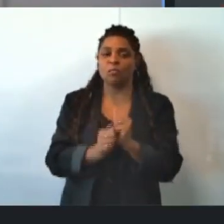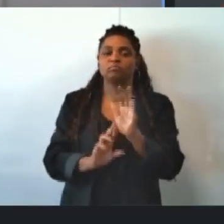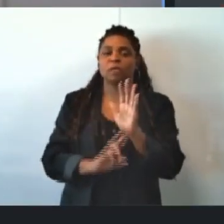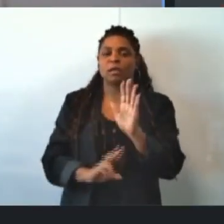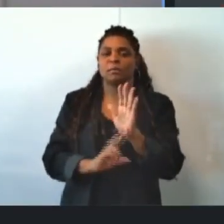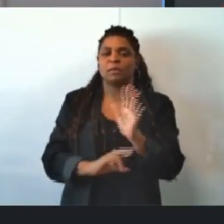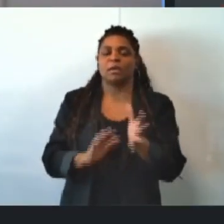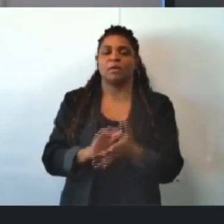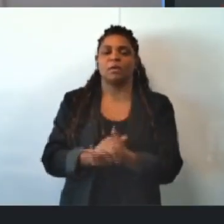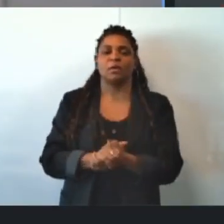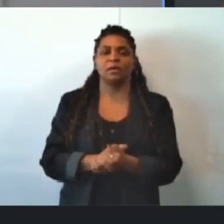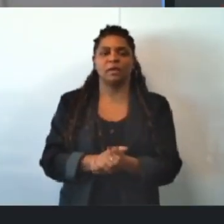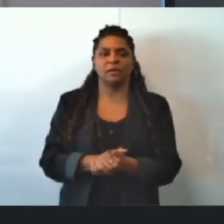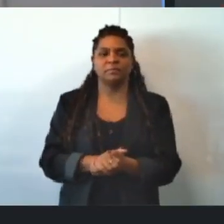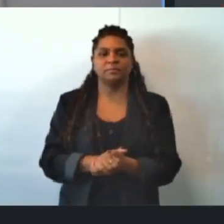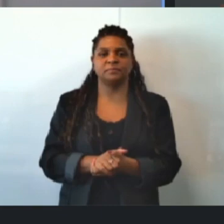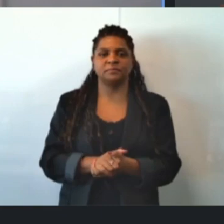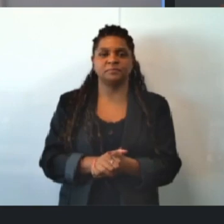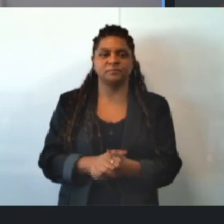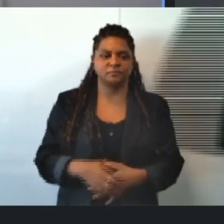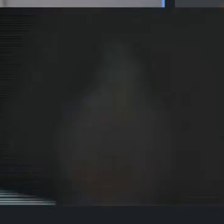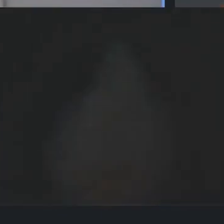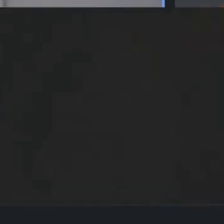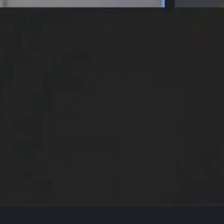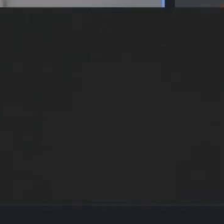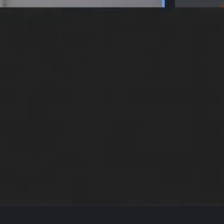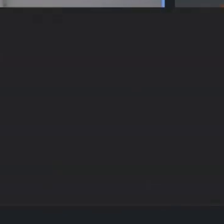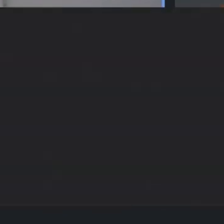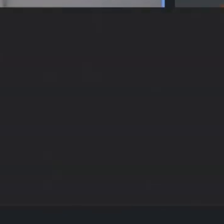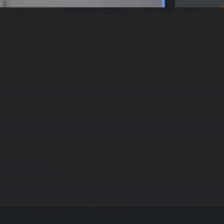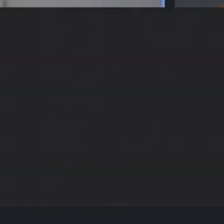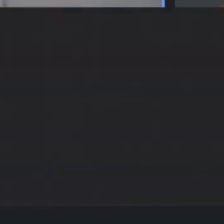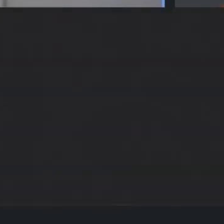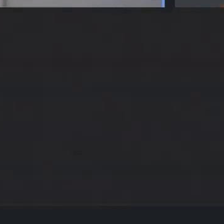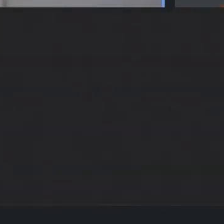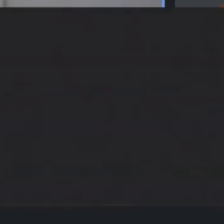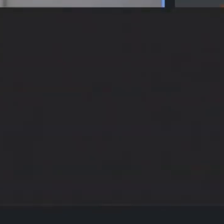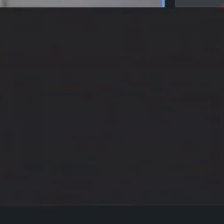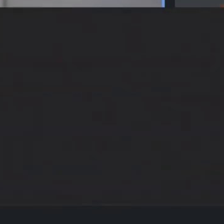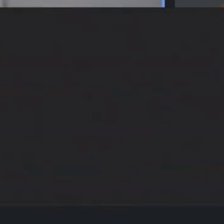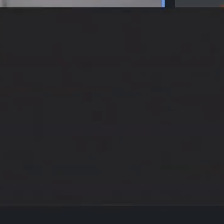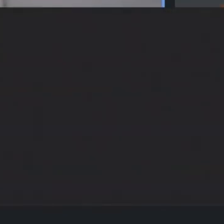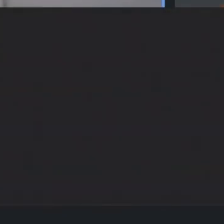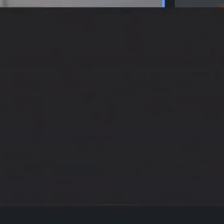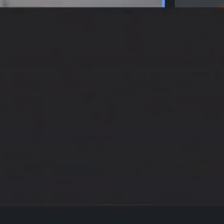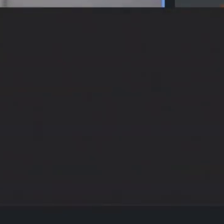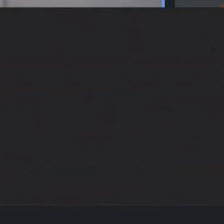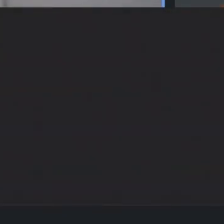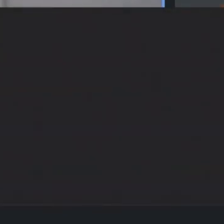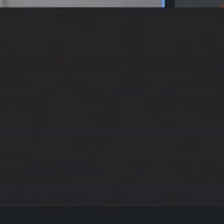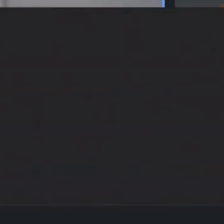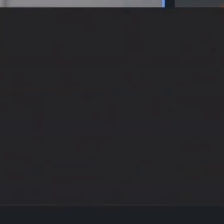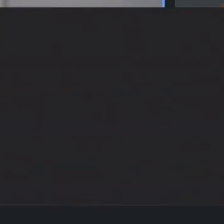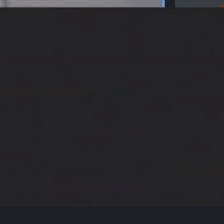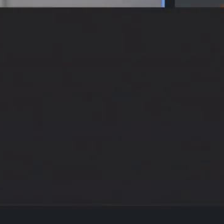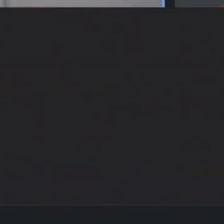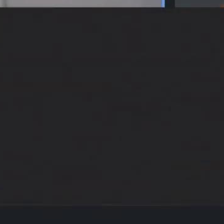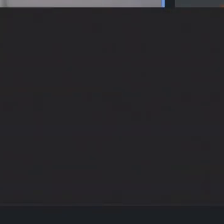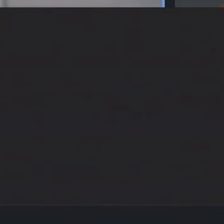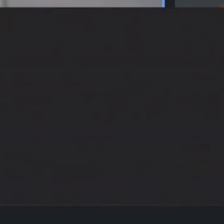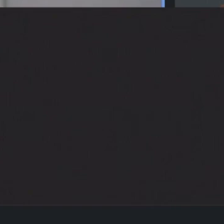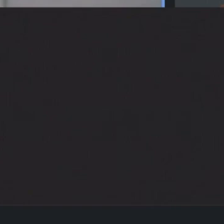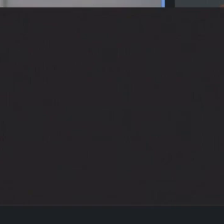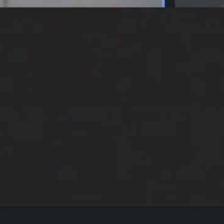Eu também voto de acordo com o parecer, então fica aprovado o parecer do vereador Henrique Braga sobre o projeto de lei